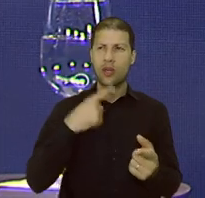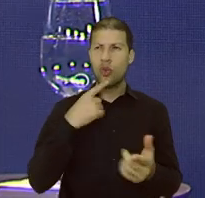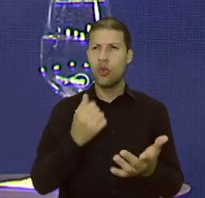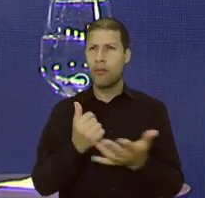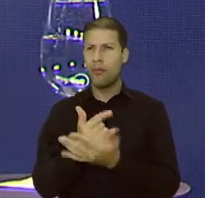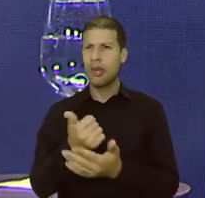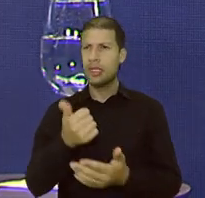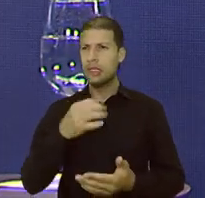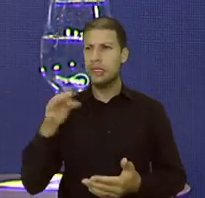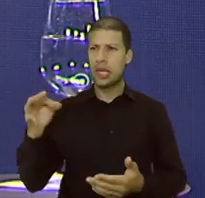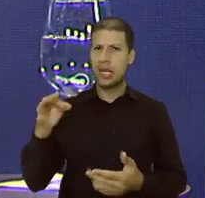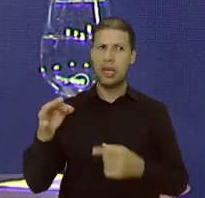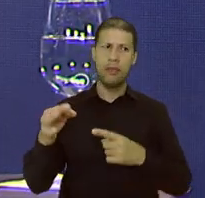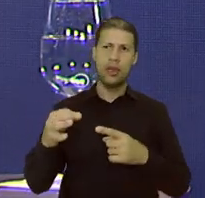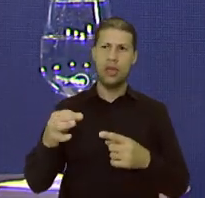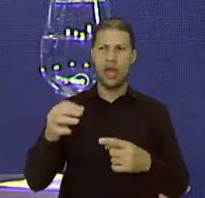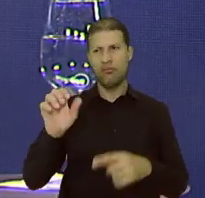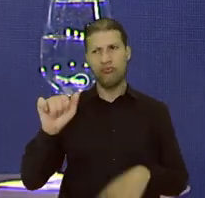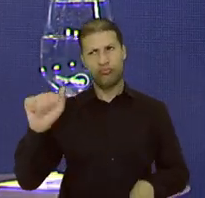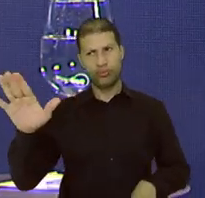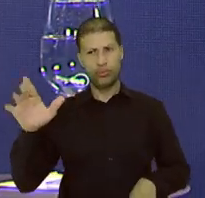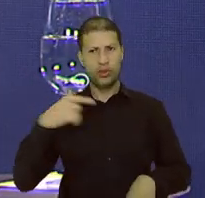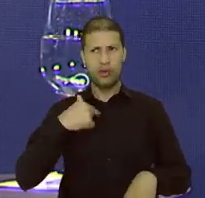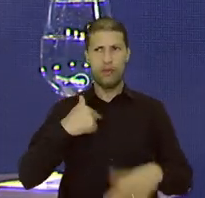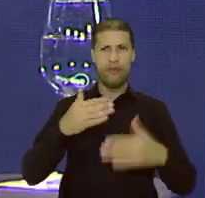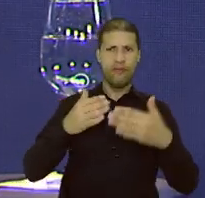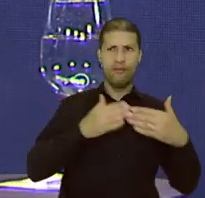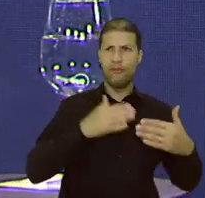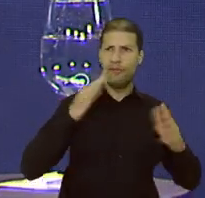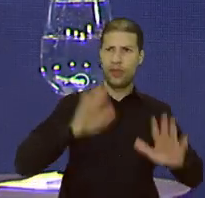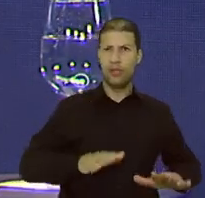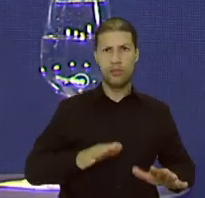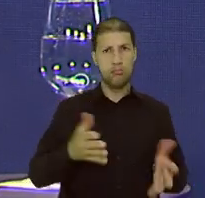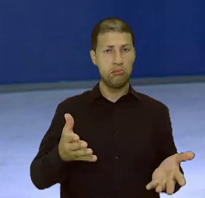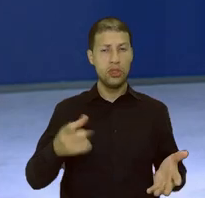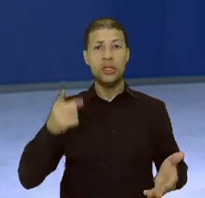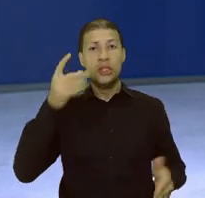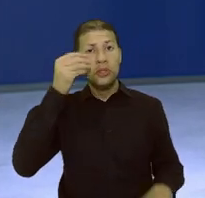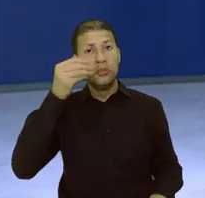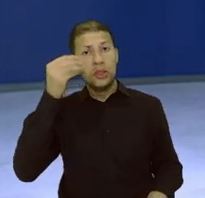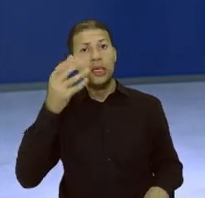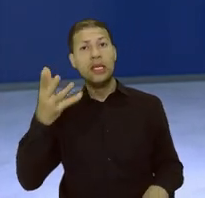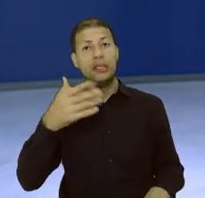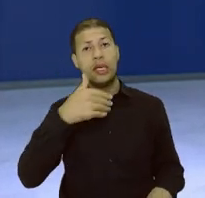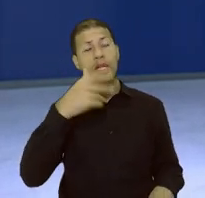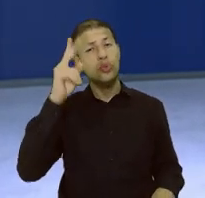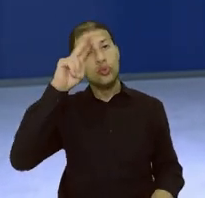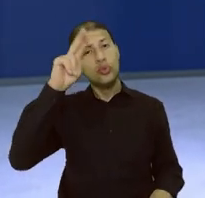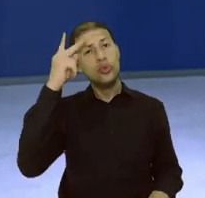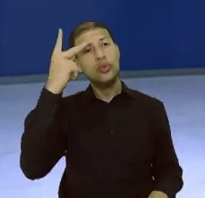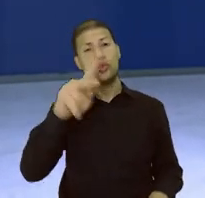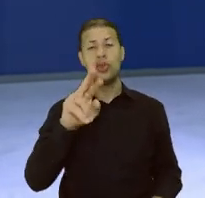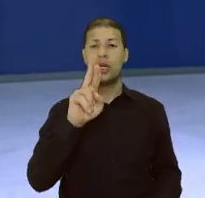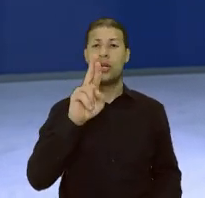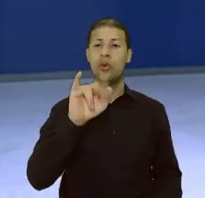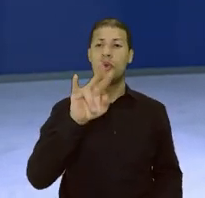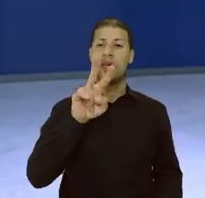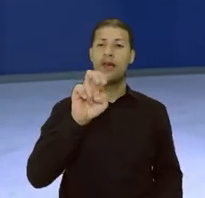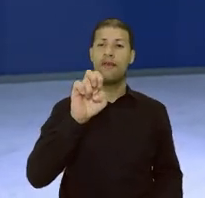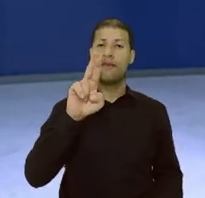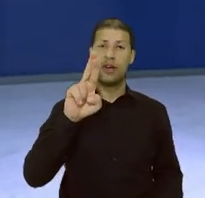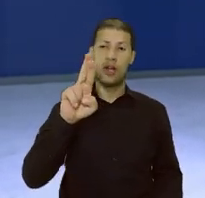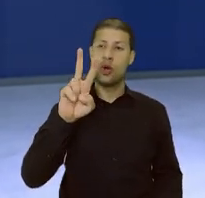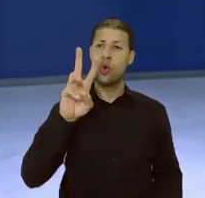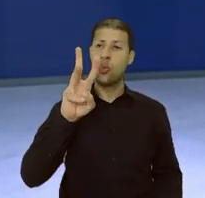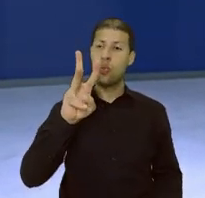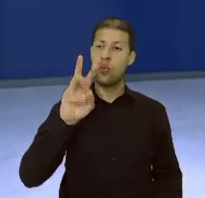toda minha turma sai a sua que que você teve aí de experiência aí no longo dessa história da riverwood que já passaram por alguns